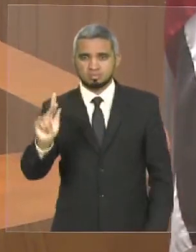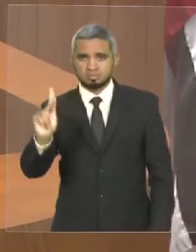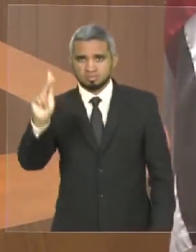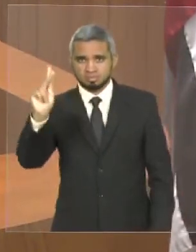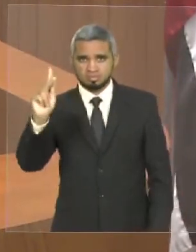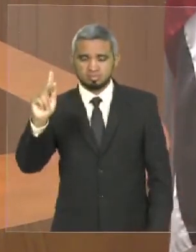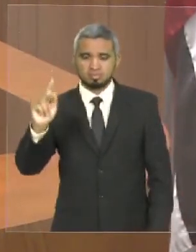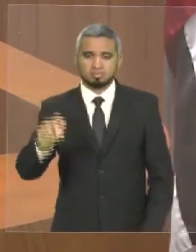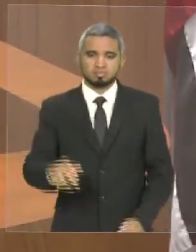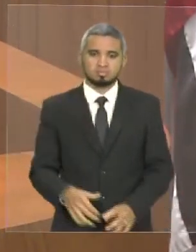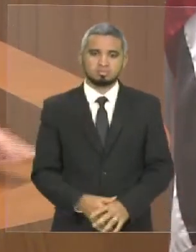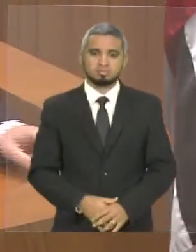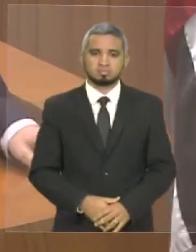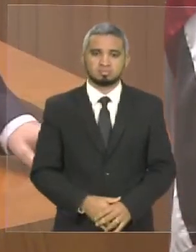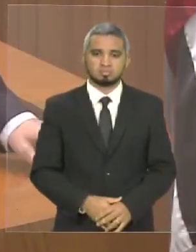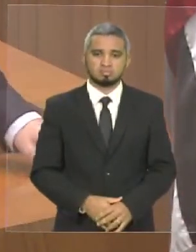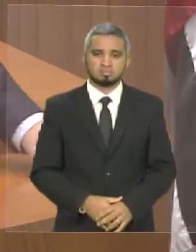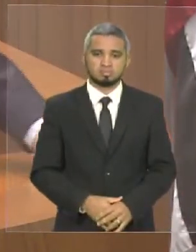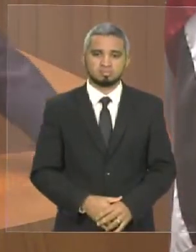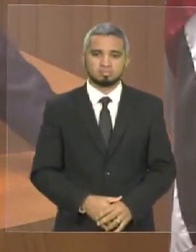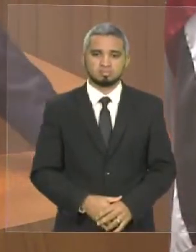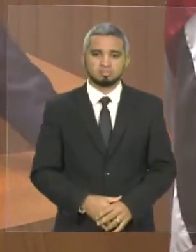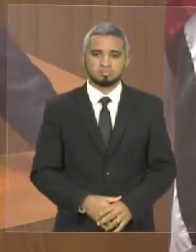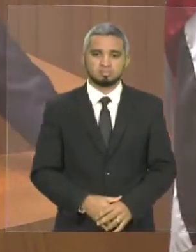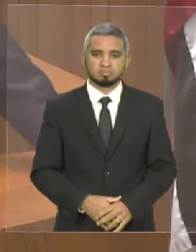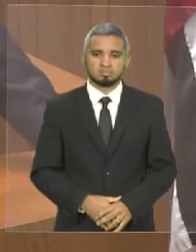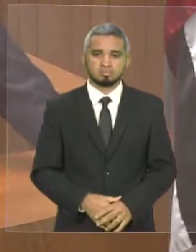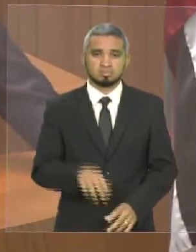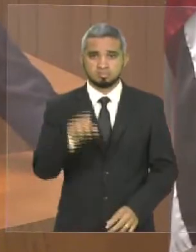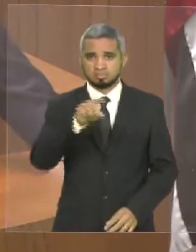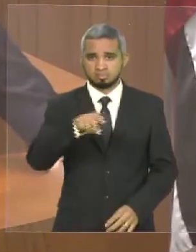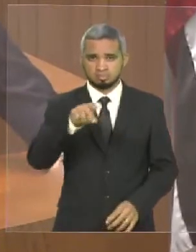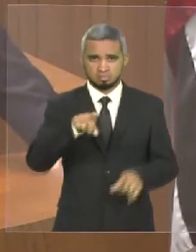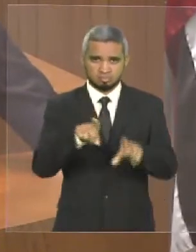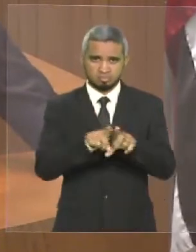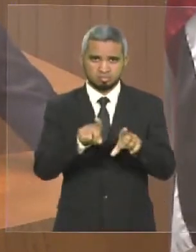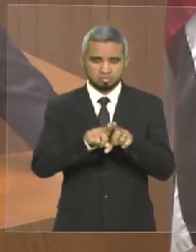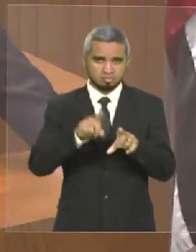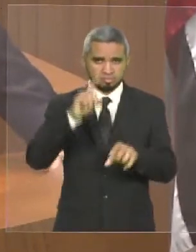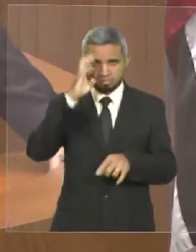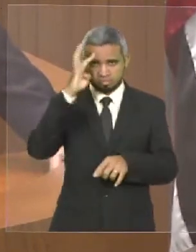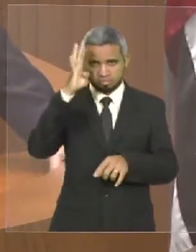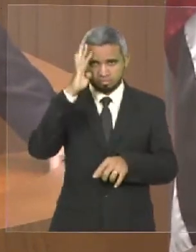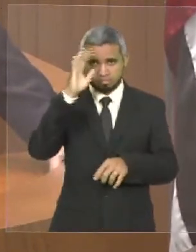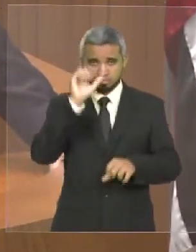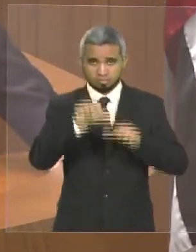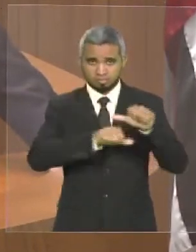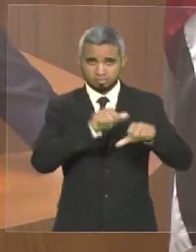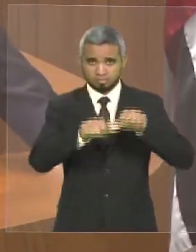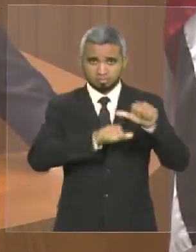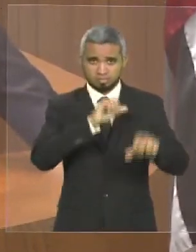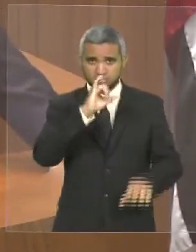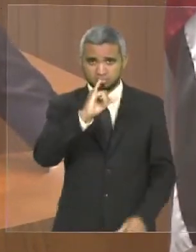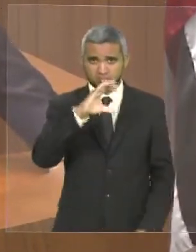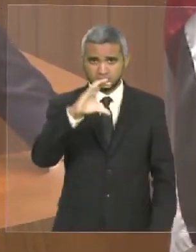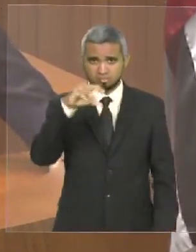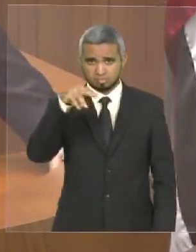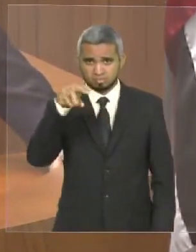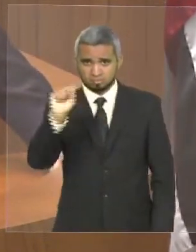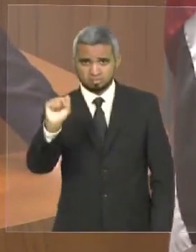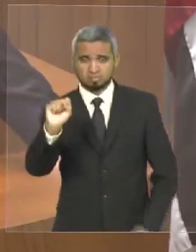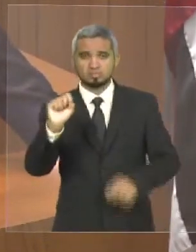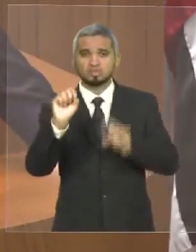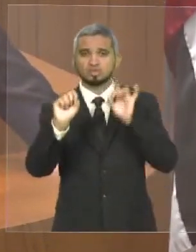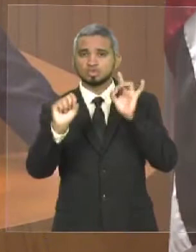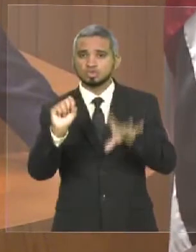de crise como esse. Para que vocês tenham ideia, a alteração do ICMS que foi feito atinge, no que diz